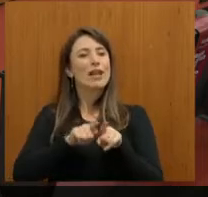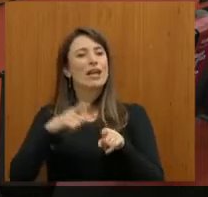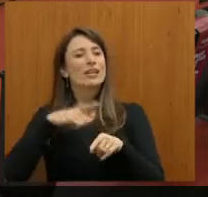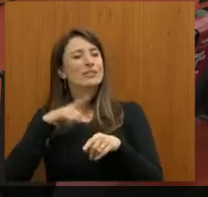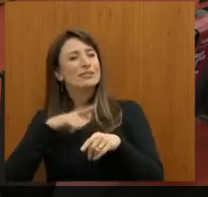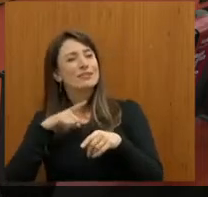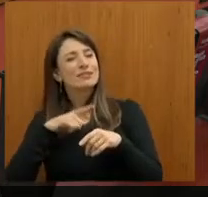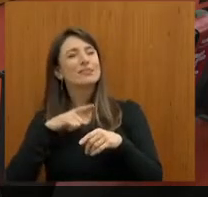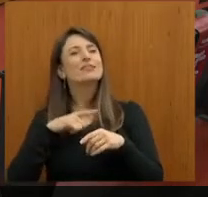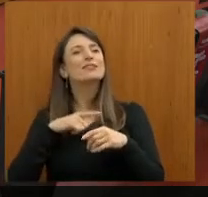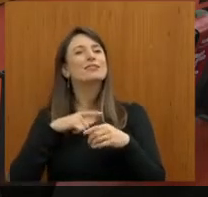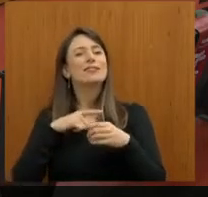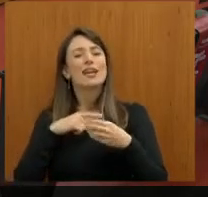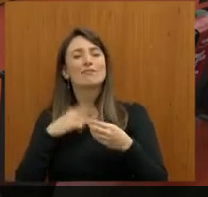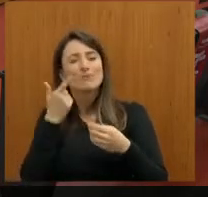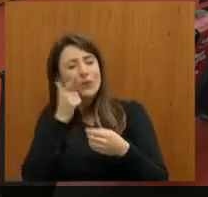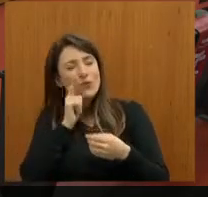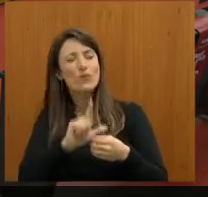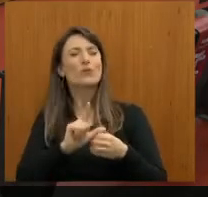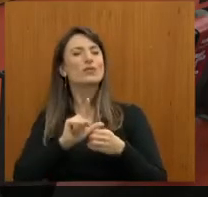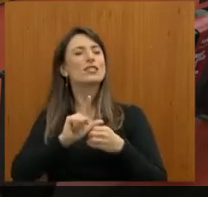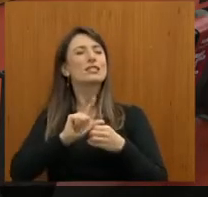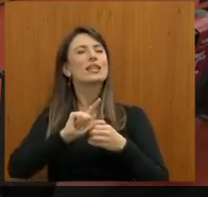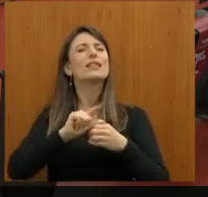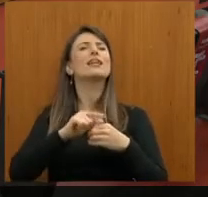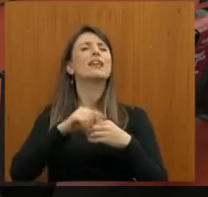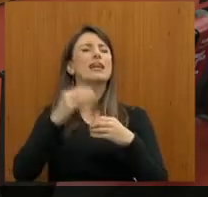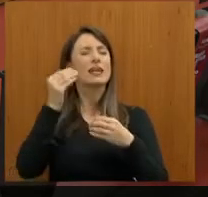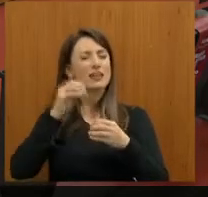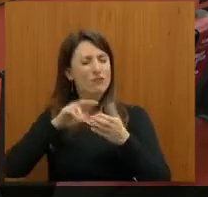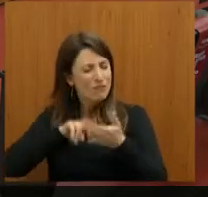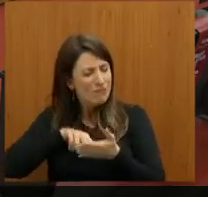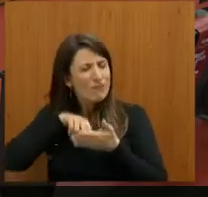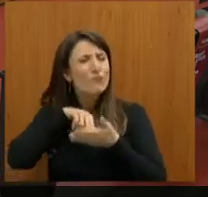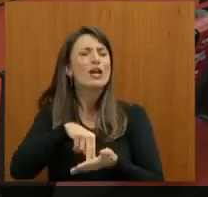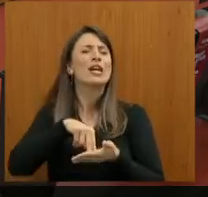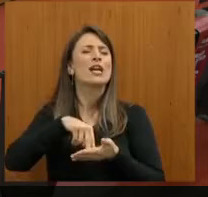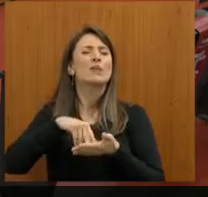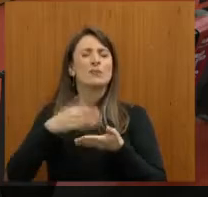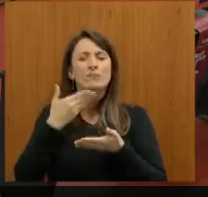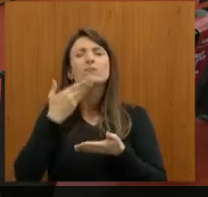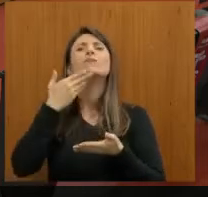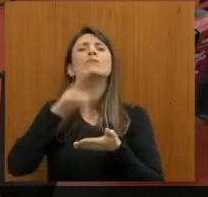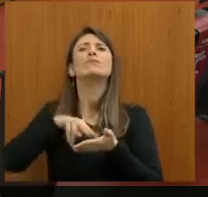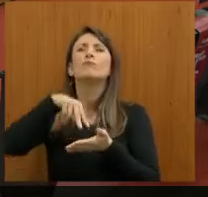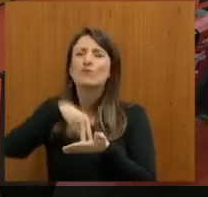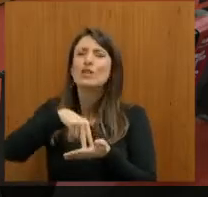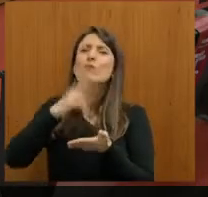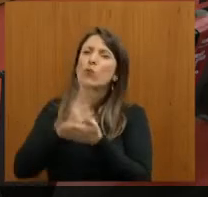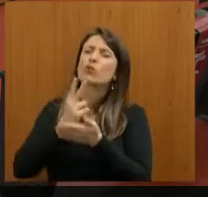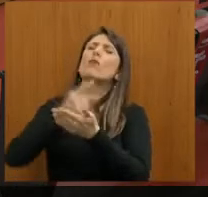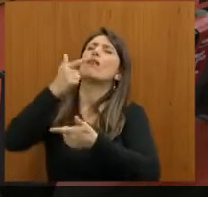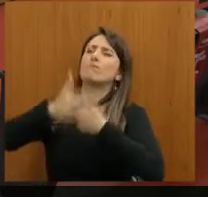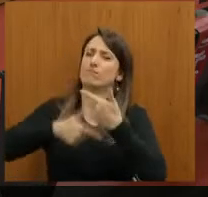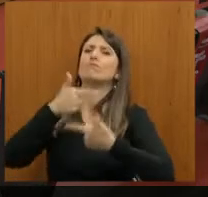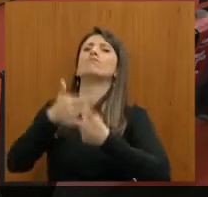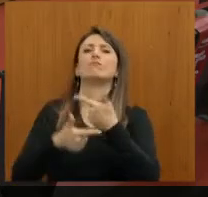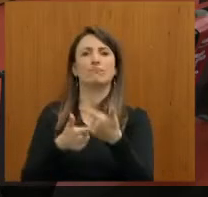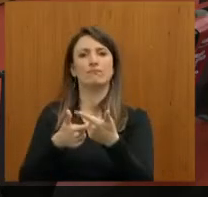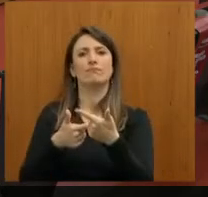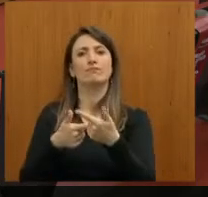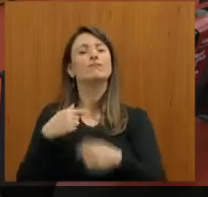erguer a sua cabeça diante de uma situação tão complexa contra violência doméstica e tocar a vida eu acho que